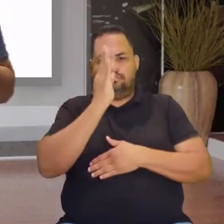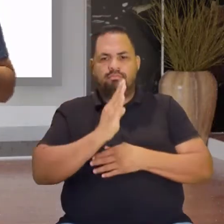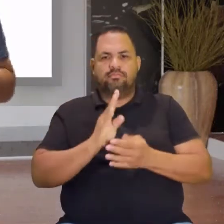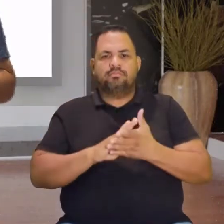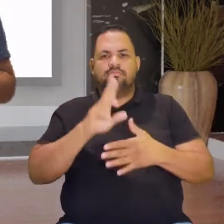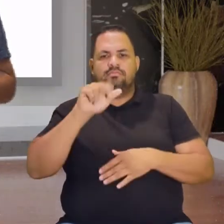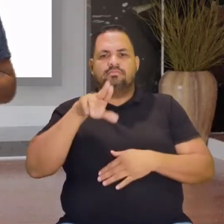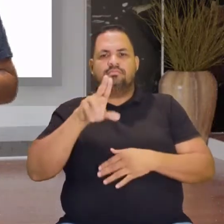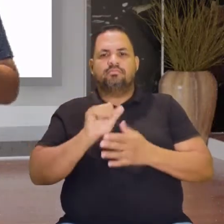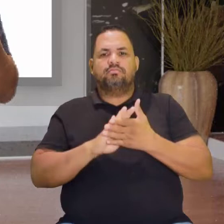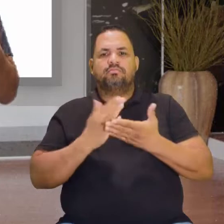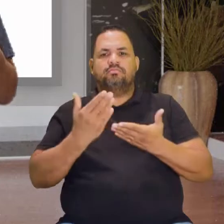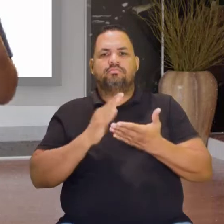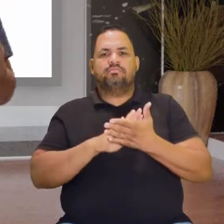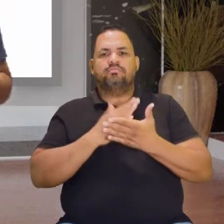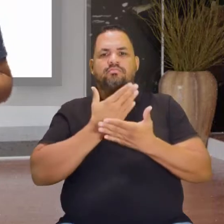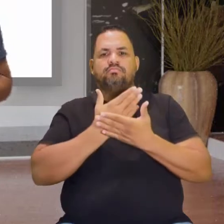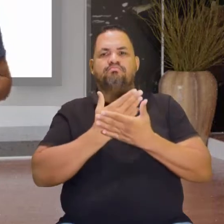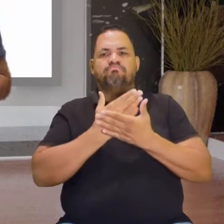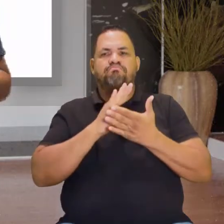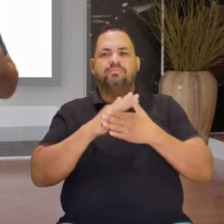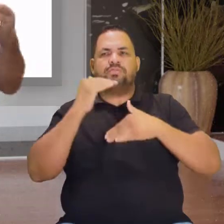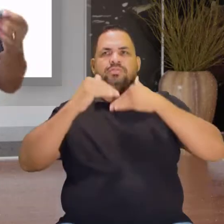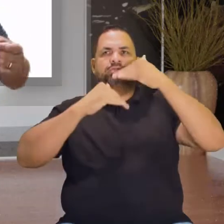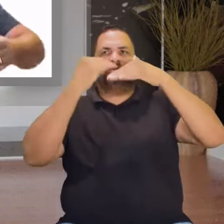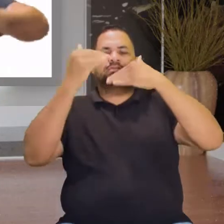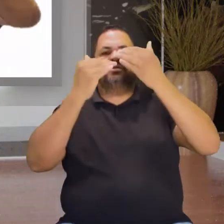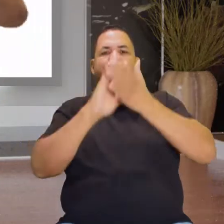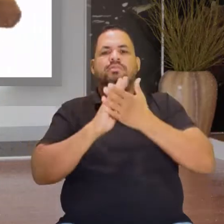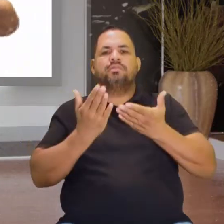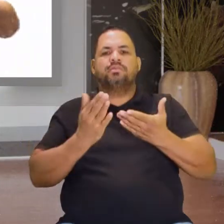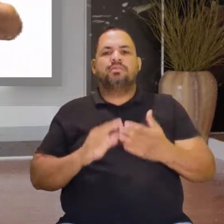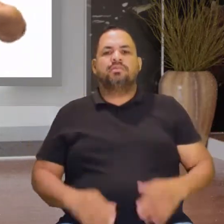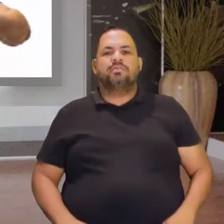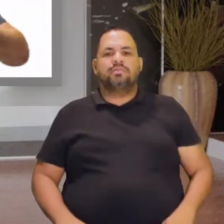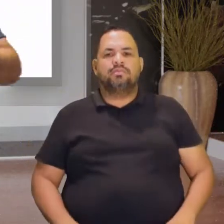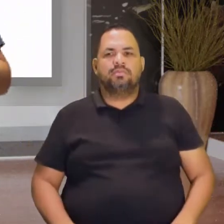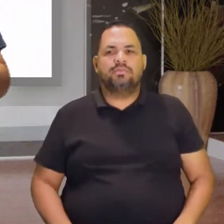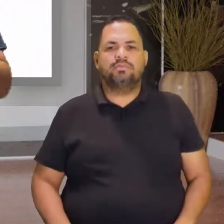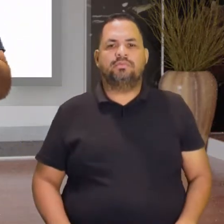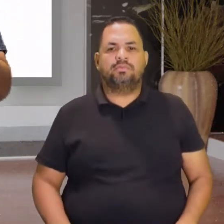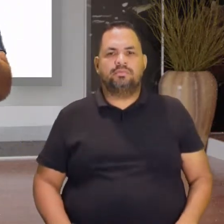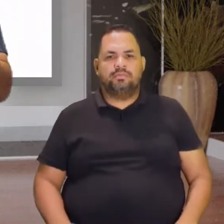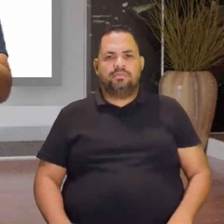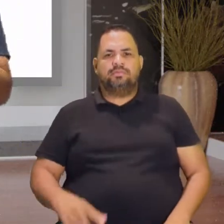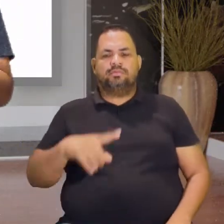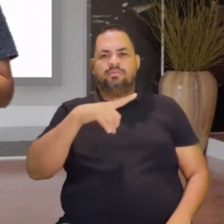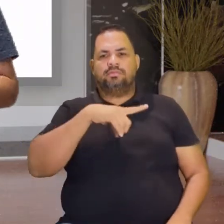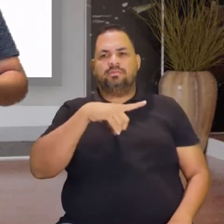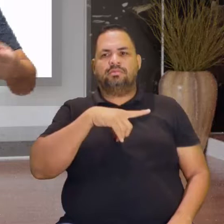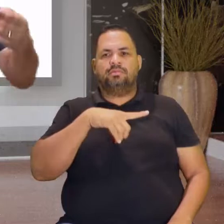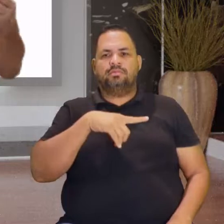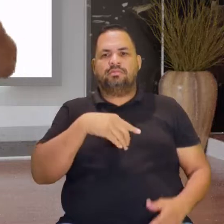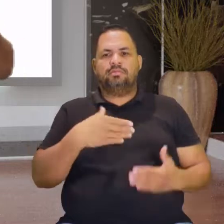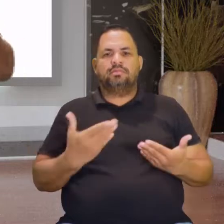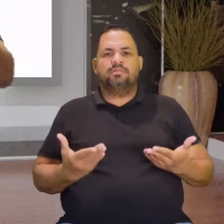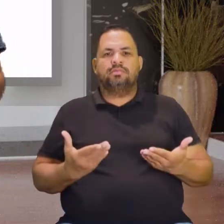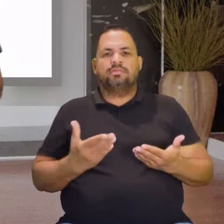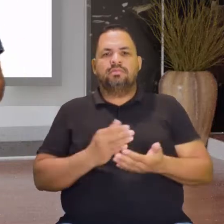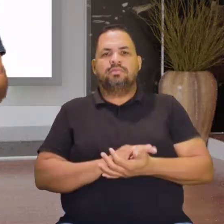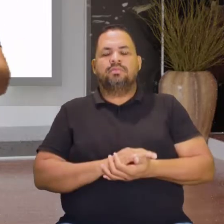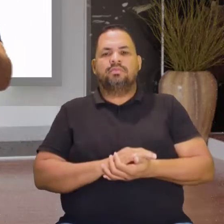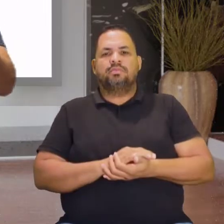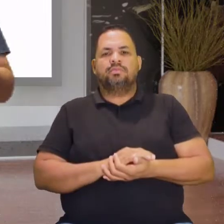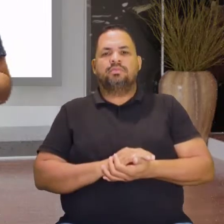haver uma evolução artística, um movimento contestando o outro, um movimento se antecipando ao